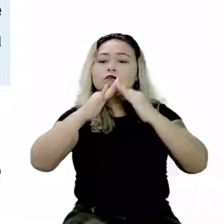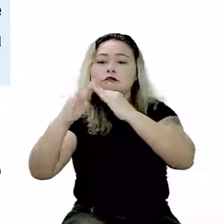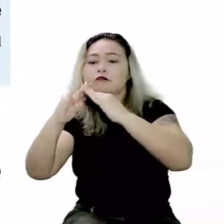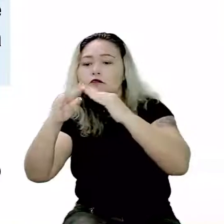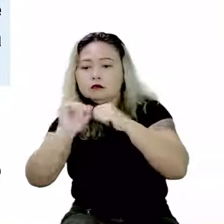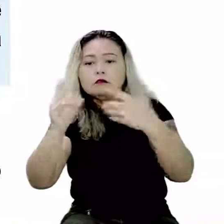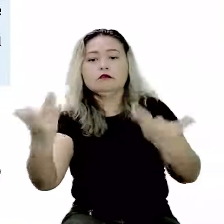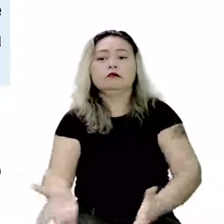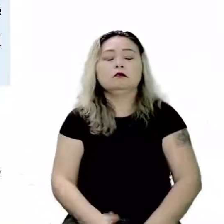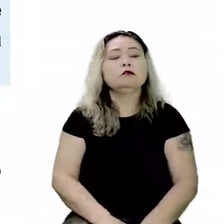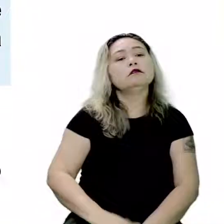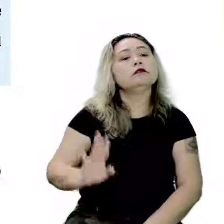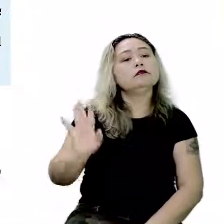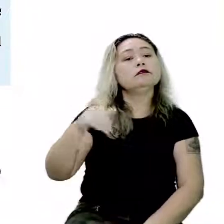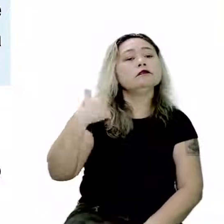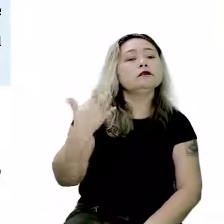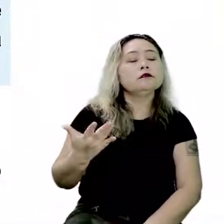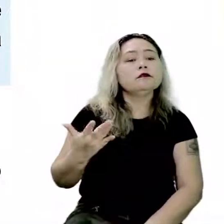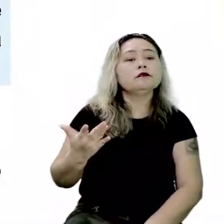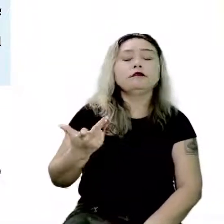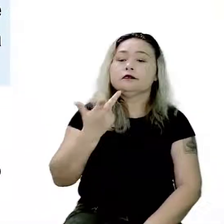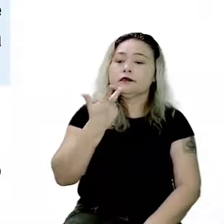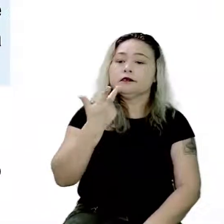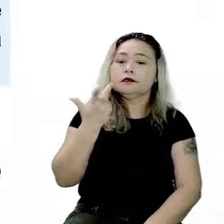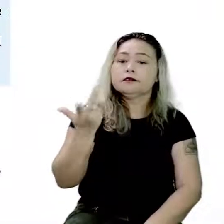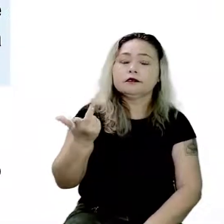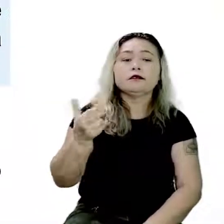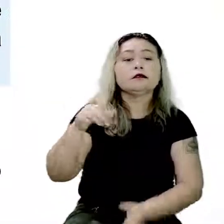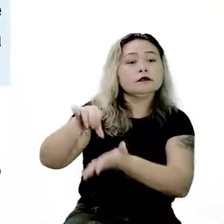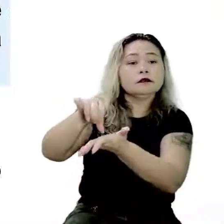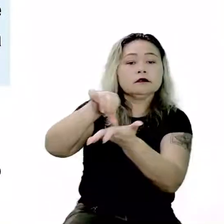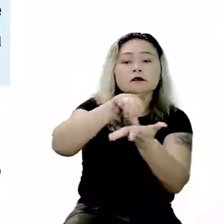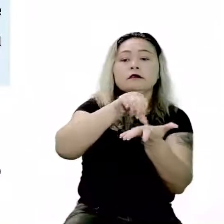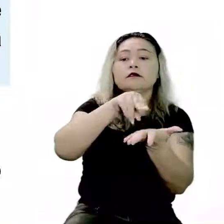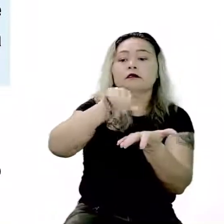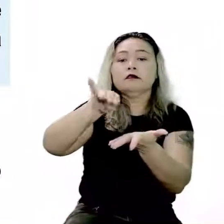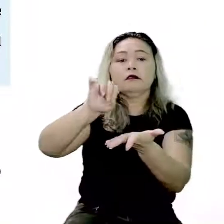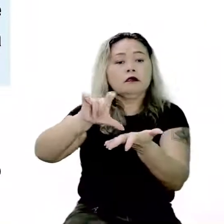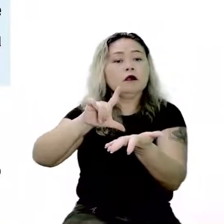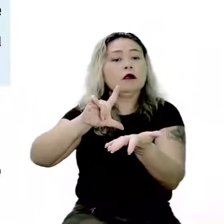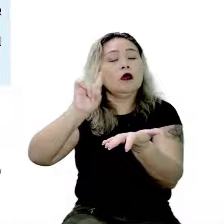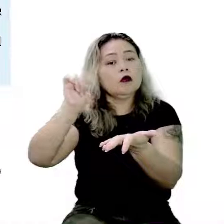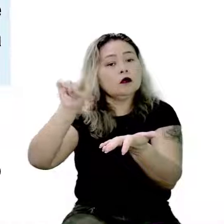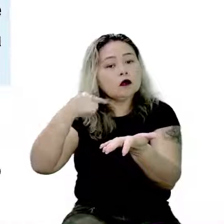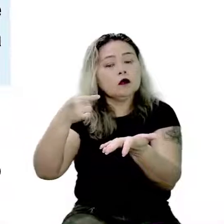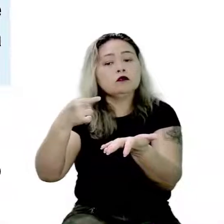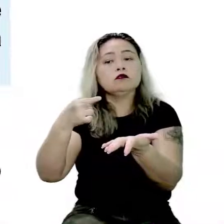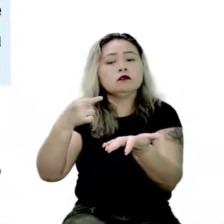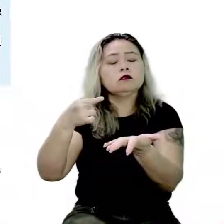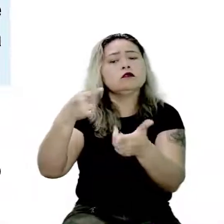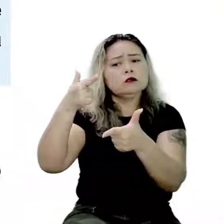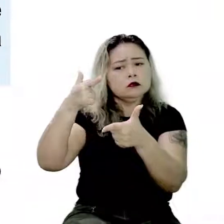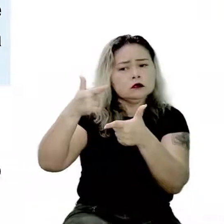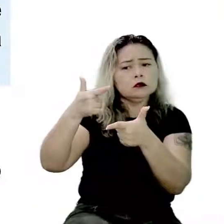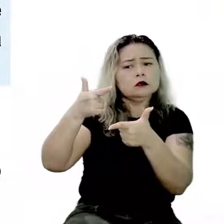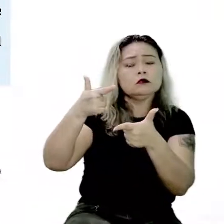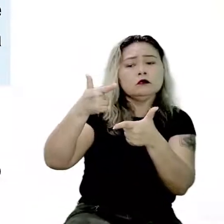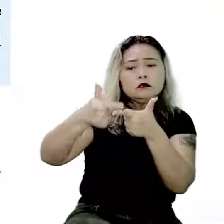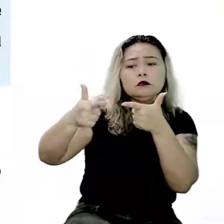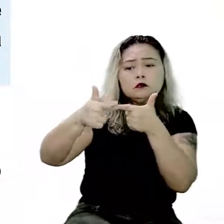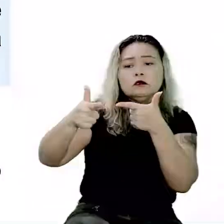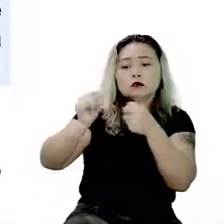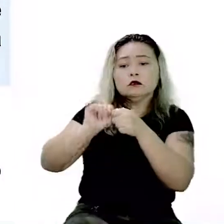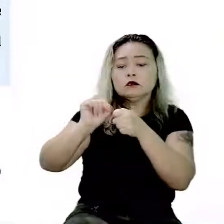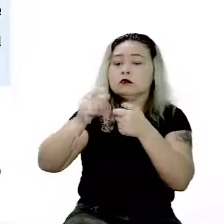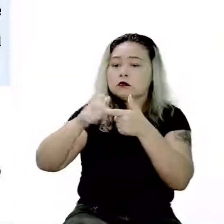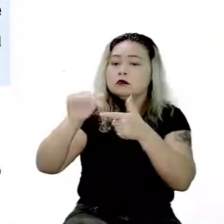Beleza. Aí, eu já falei para vocês, o Polo Noroeste, ele ocasionou e provocou esse impacto ambiental